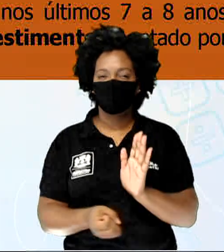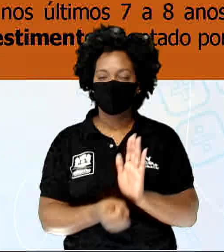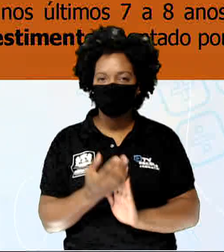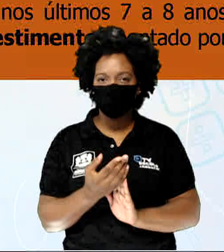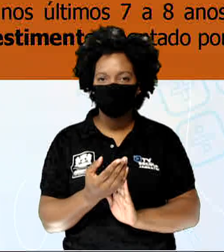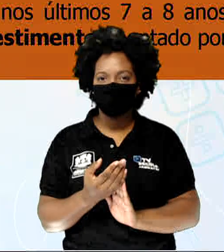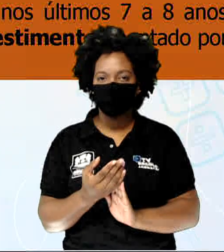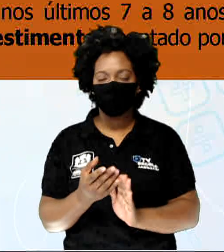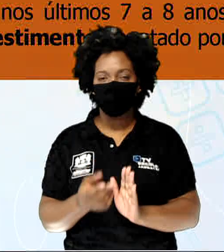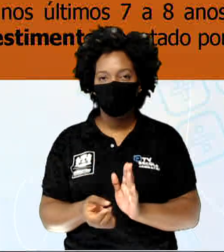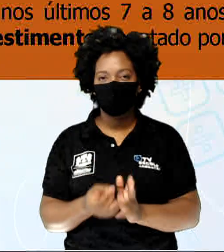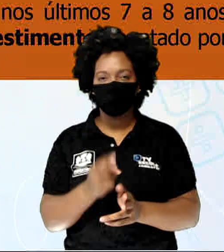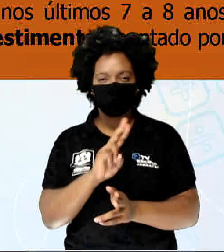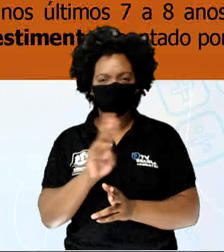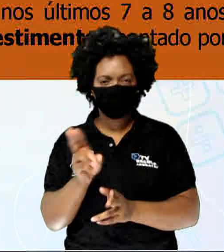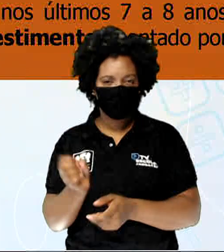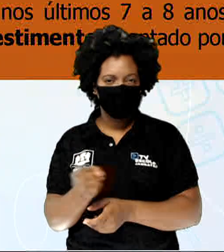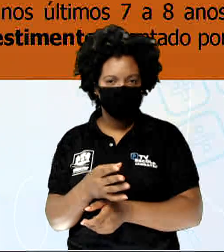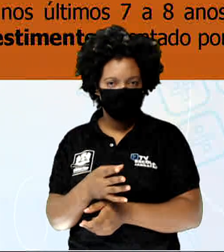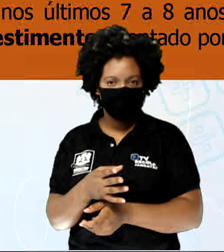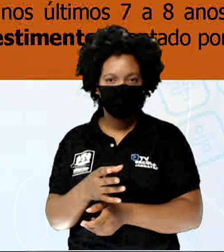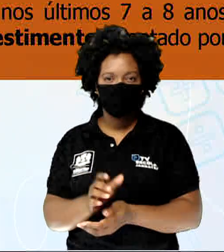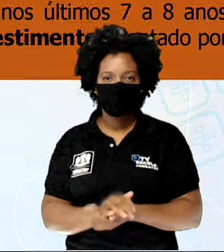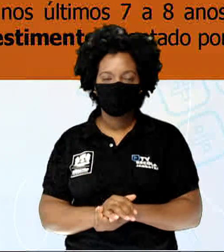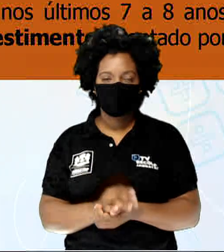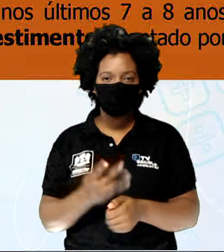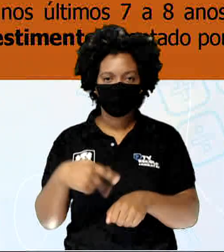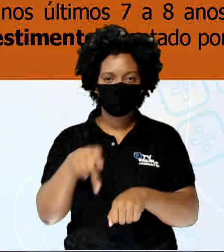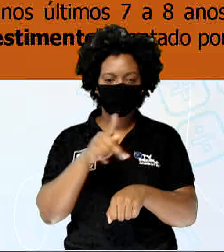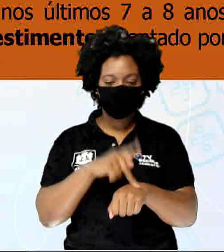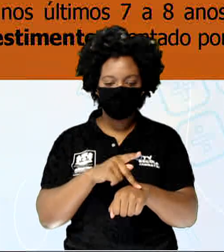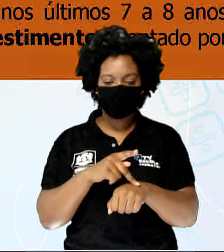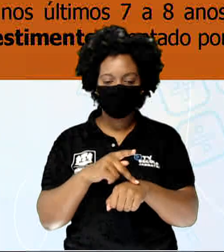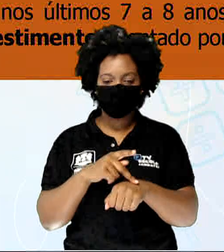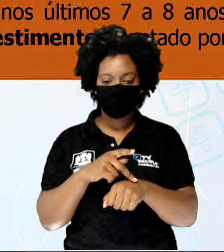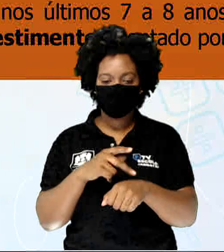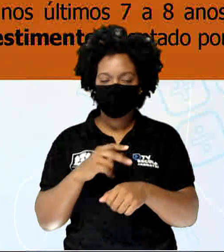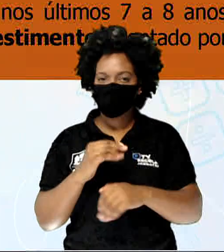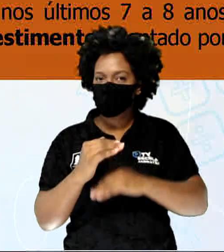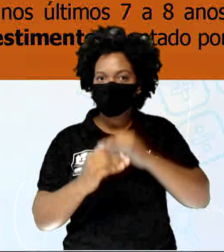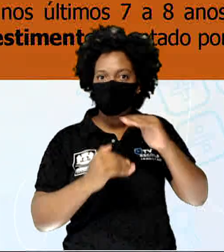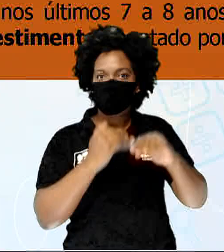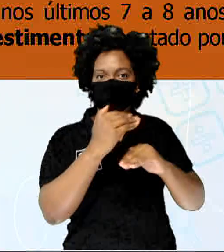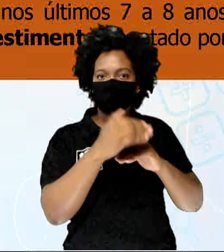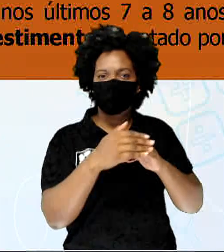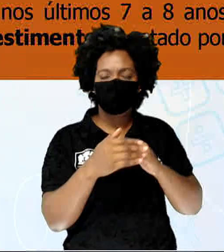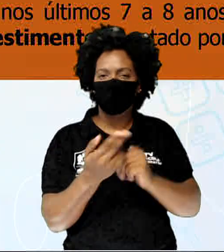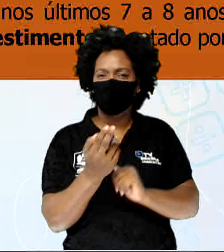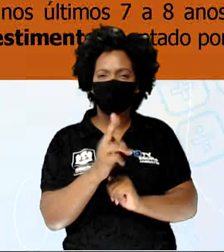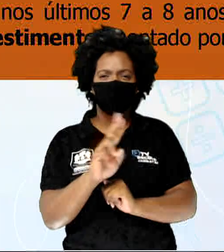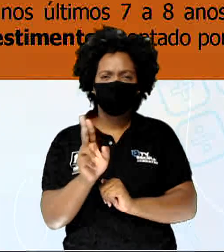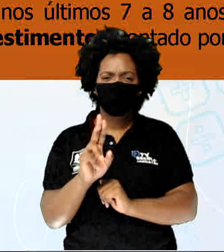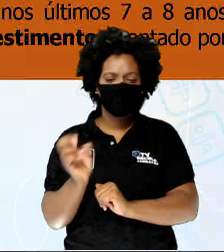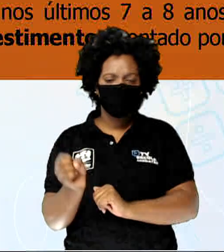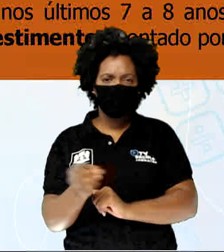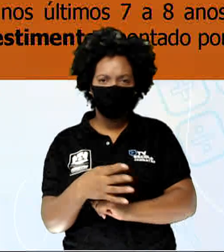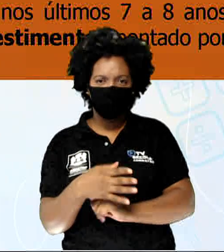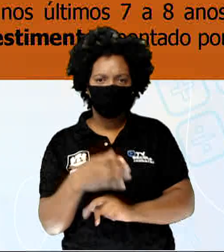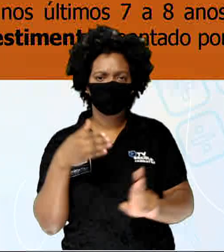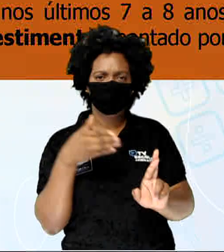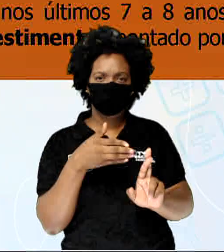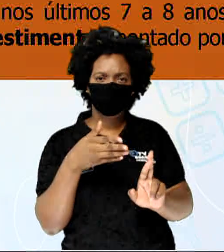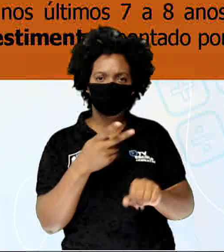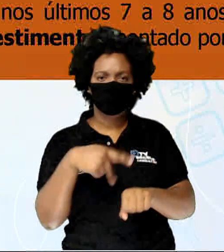BRICS. Já o termo países avançados é uma expressão mais recente e refere-se aos